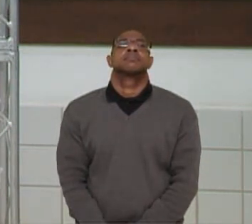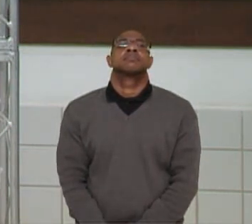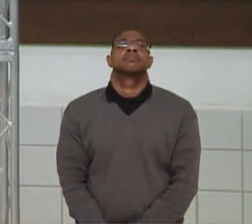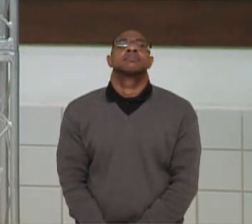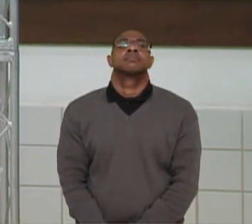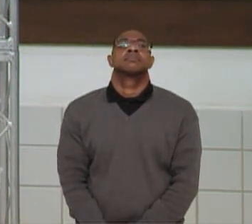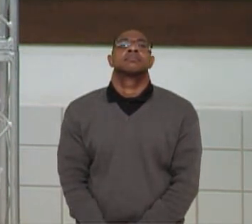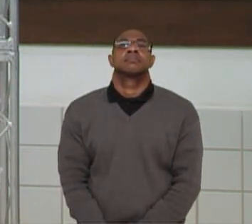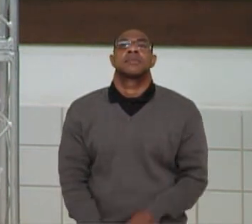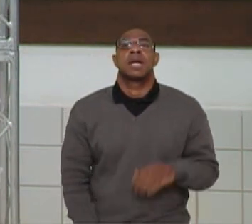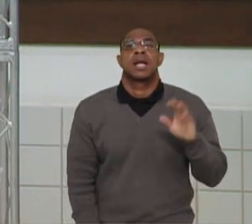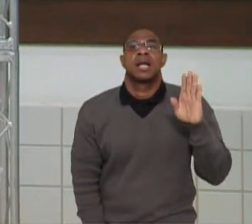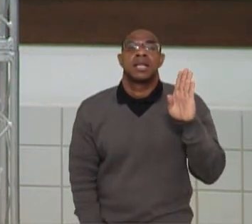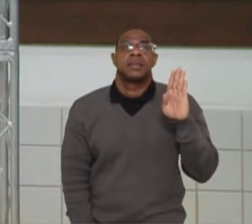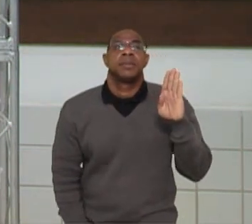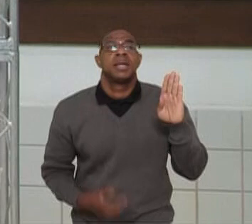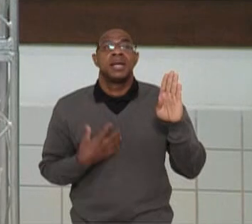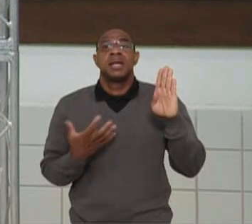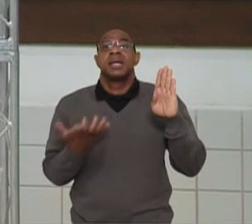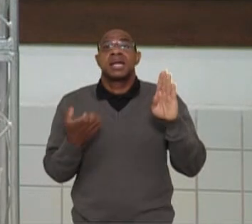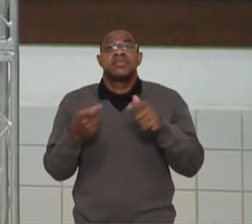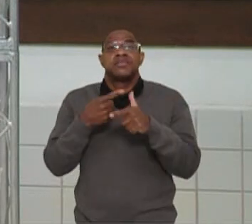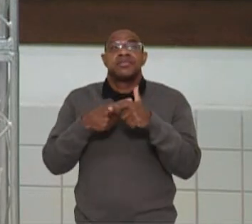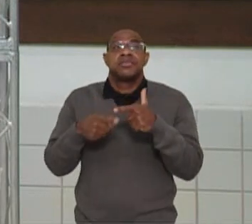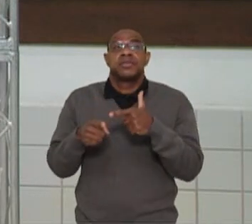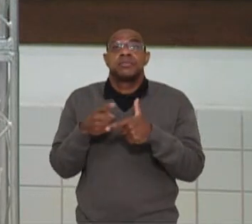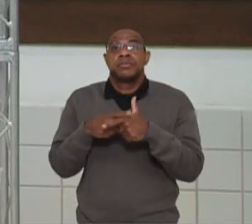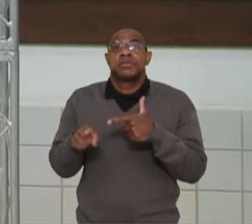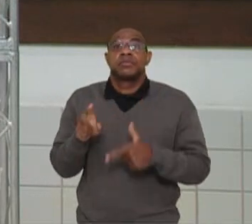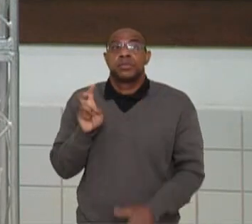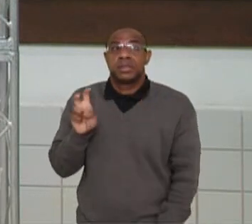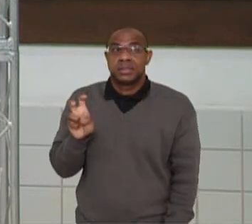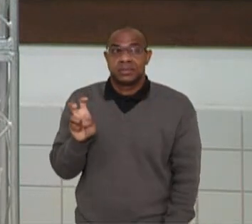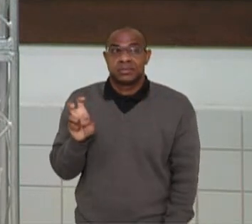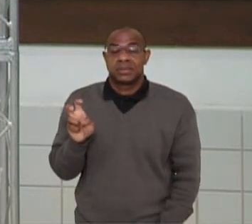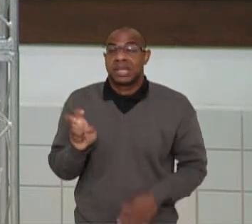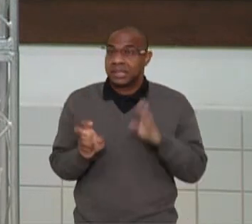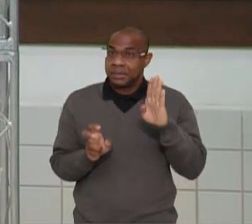Na letra B eu quero que seja divisível por 5.